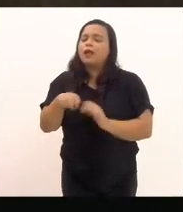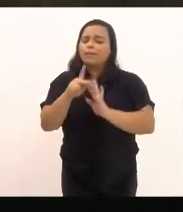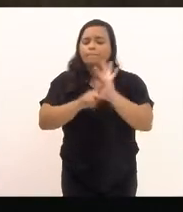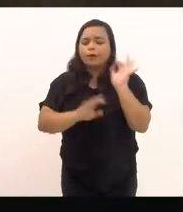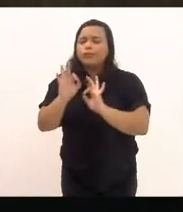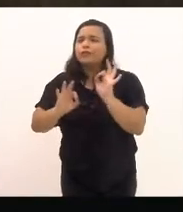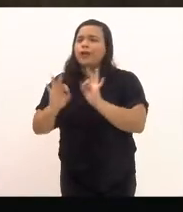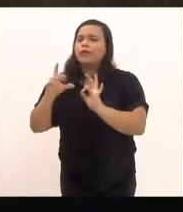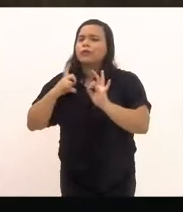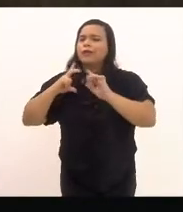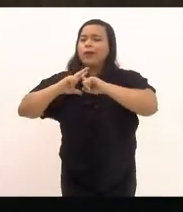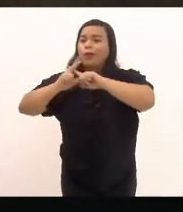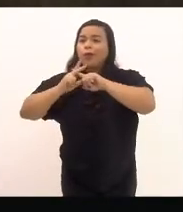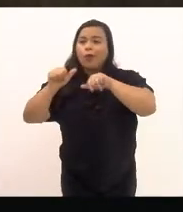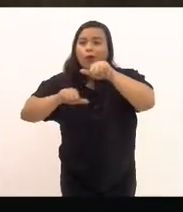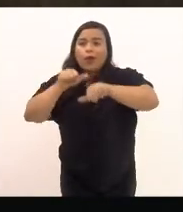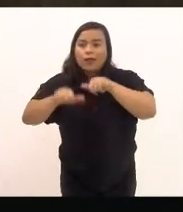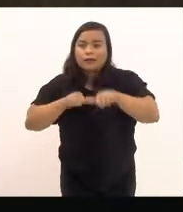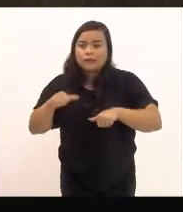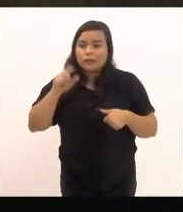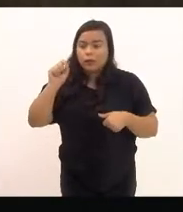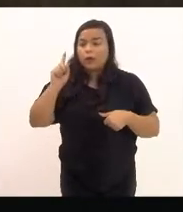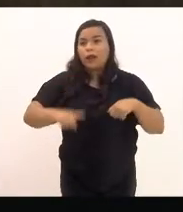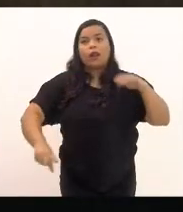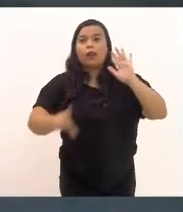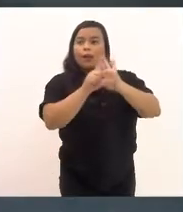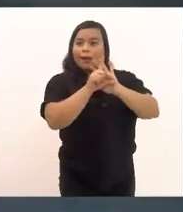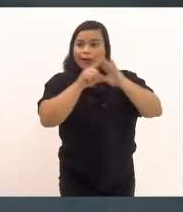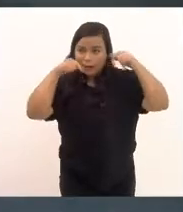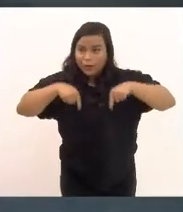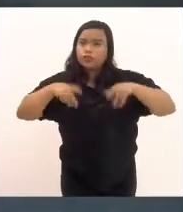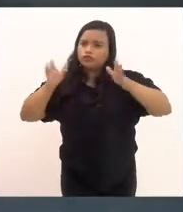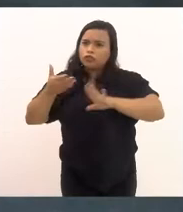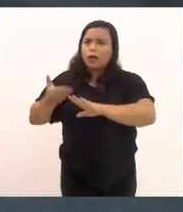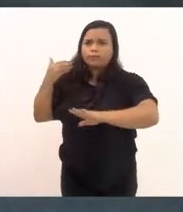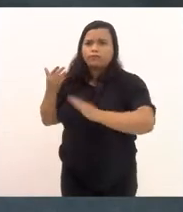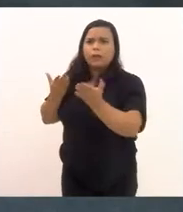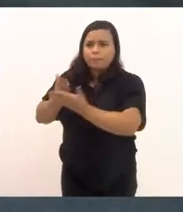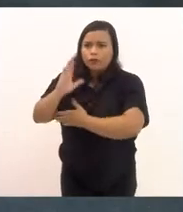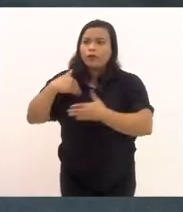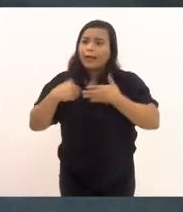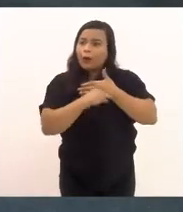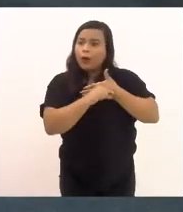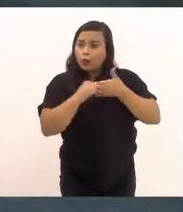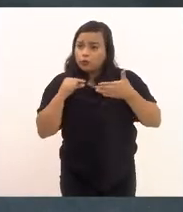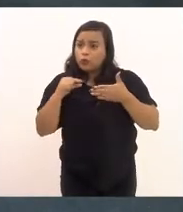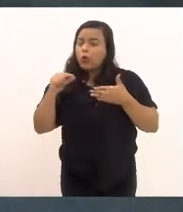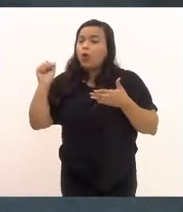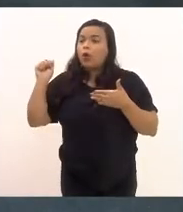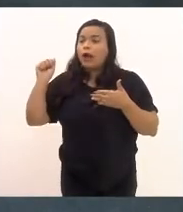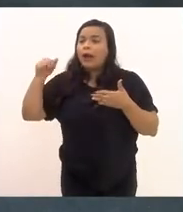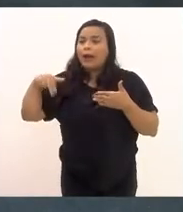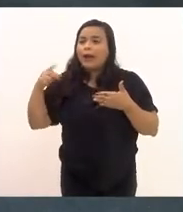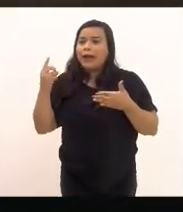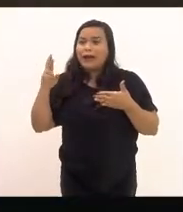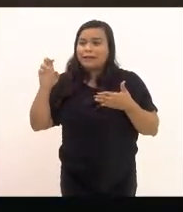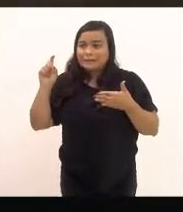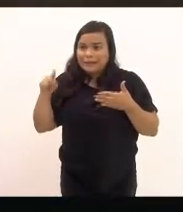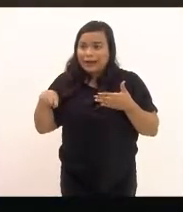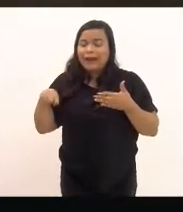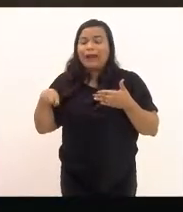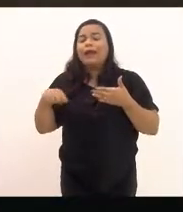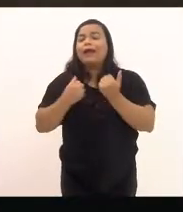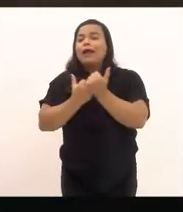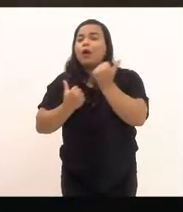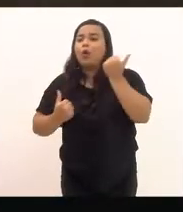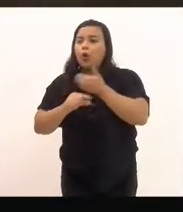uma correção, na verdade, a uma lei que nós aprovamos aqui, eu sou o autor, André coautor, Flávia coautor, sobre a questão